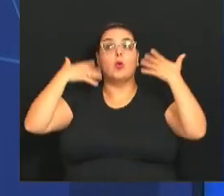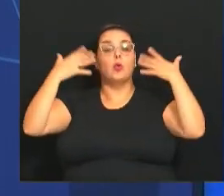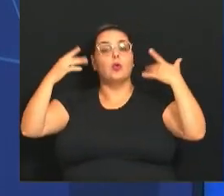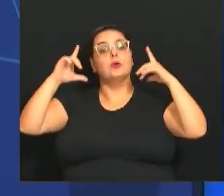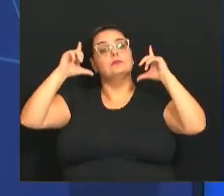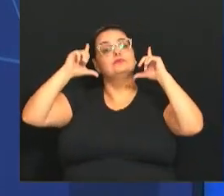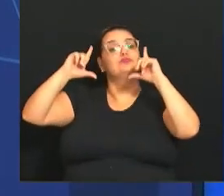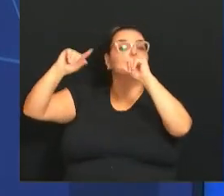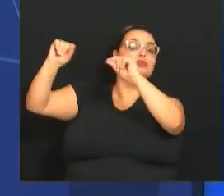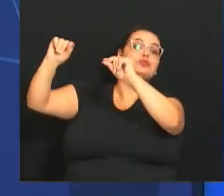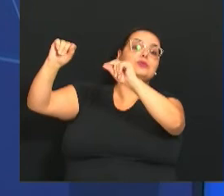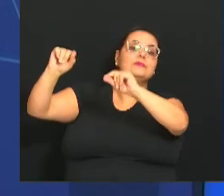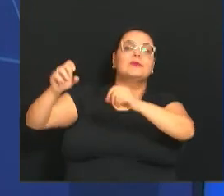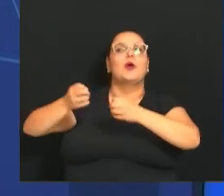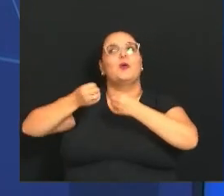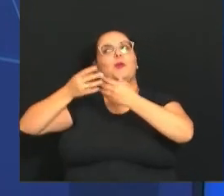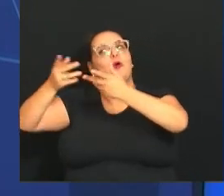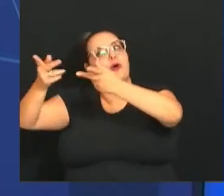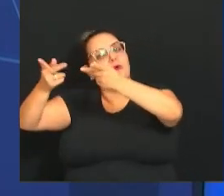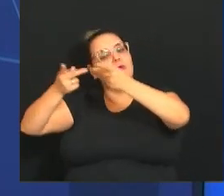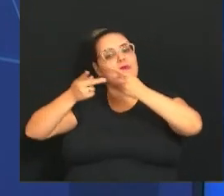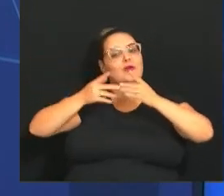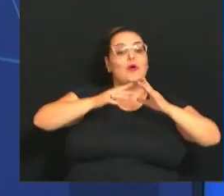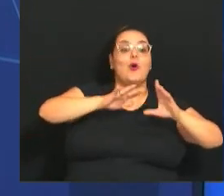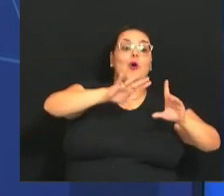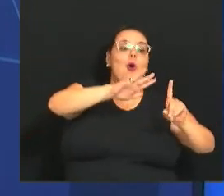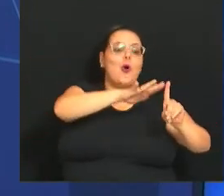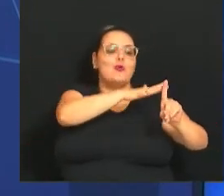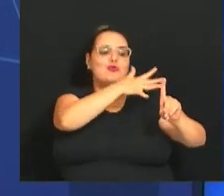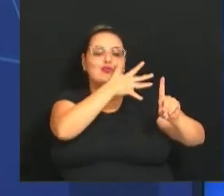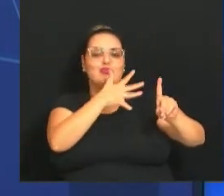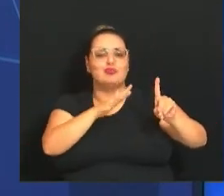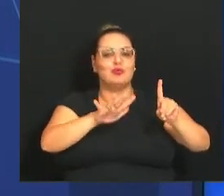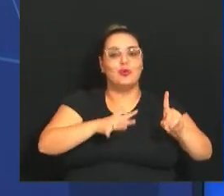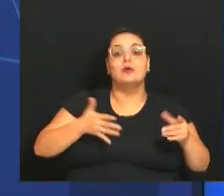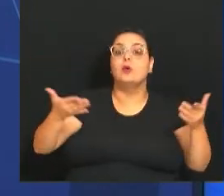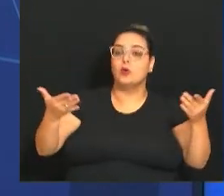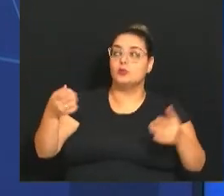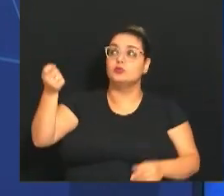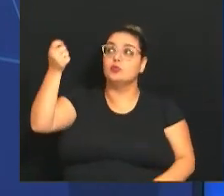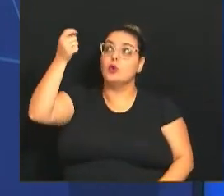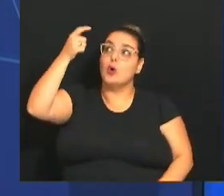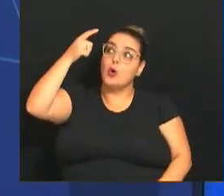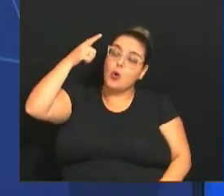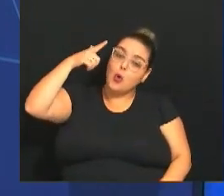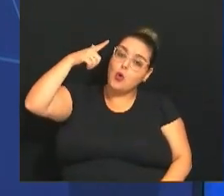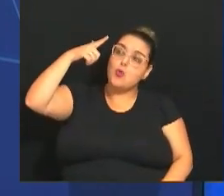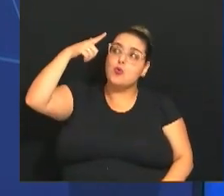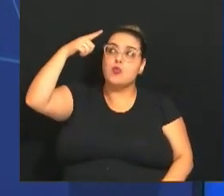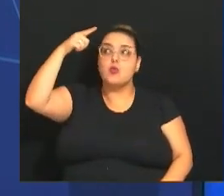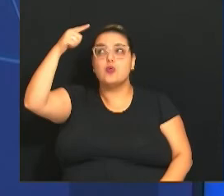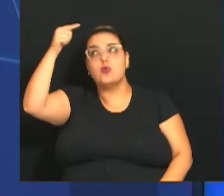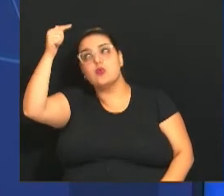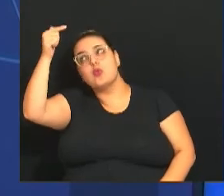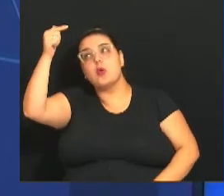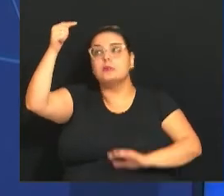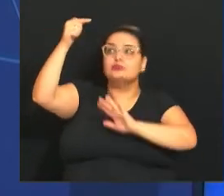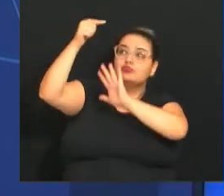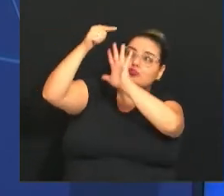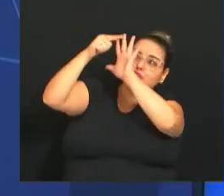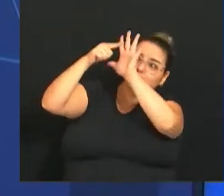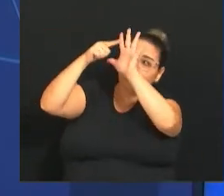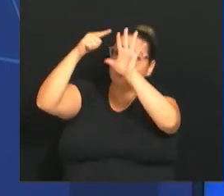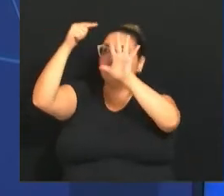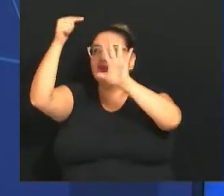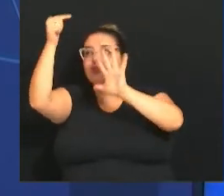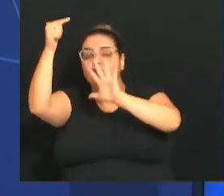as boas-vindas ao outono. Então, hoje o sol, ele continua aparecendo entre nuvens. À